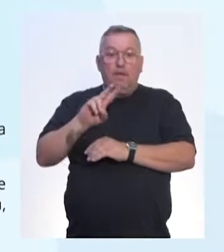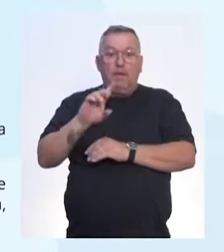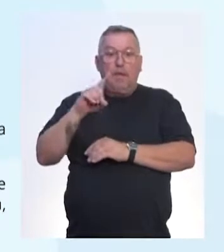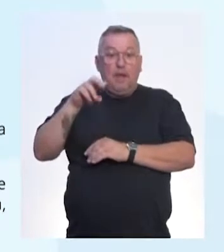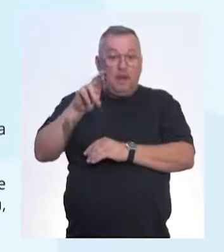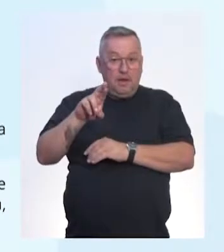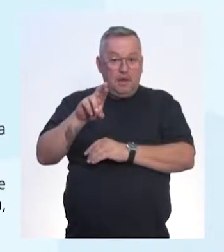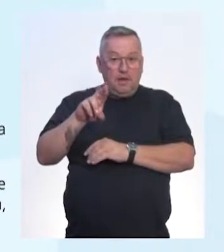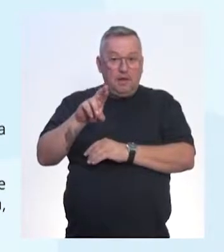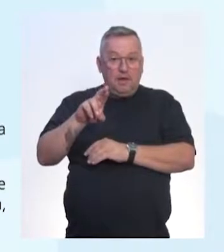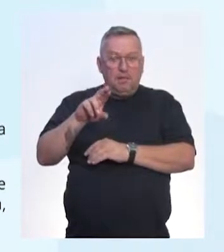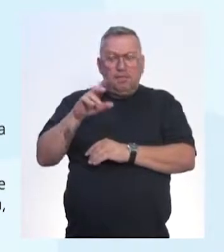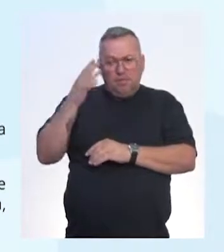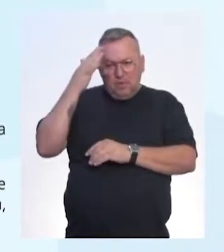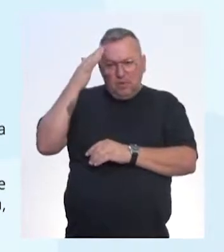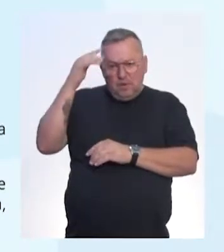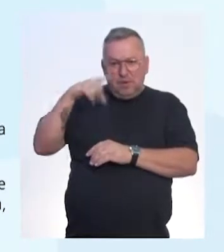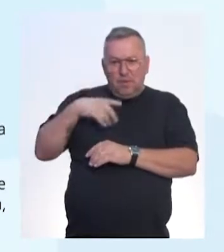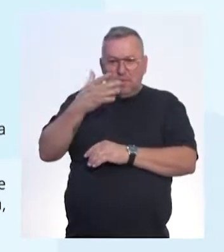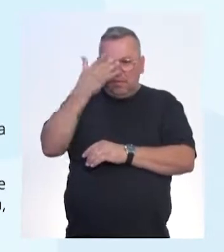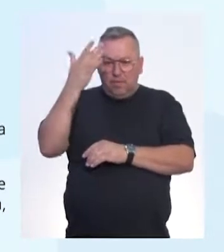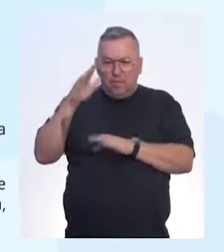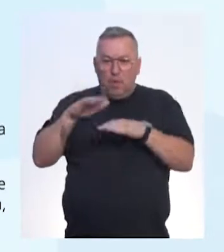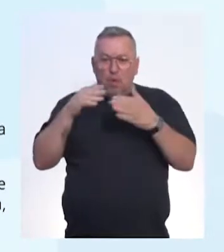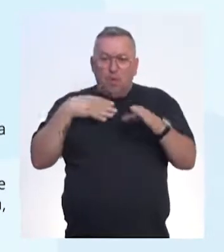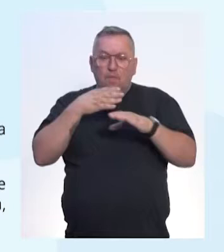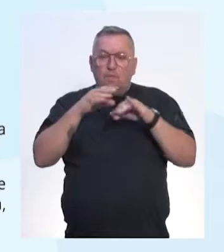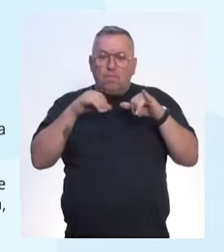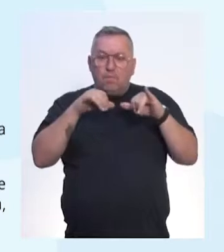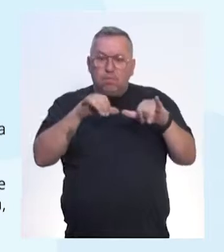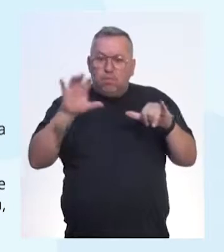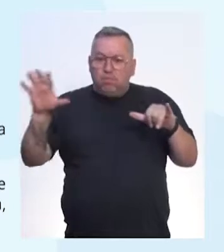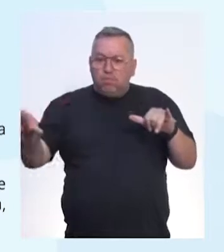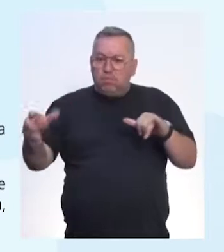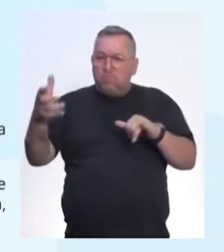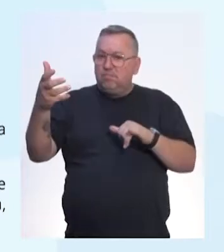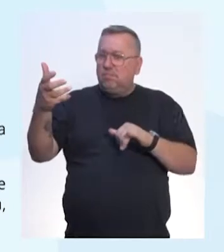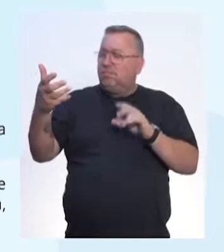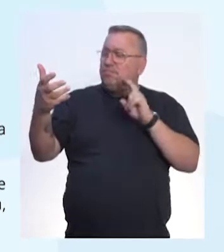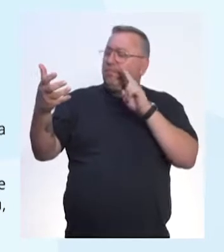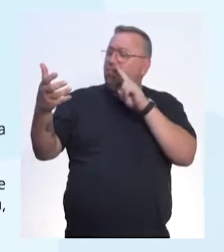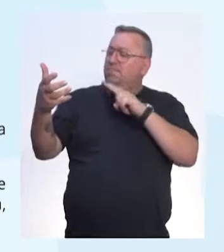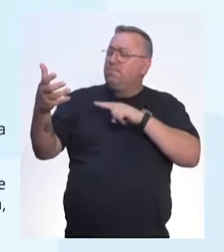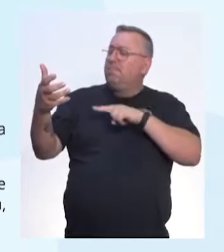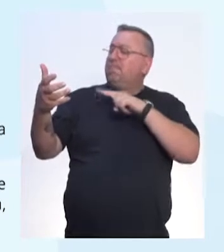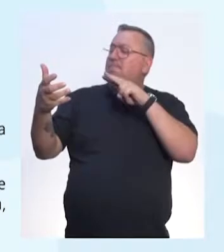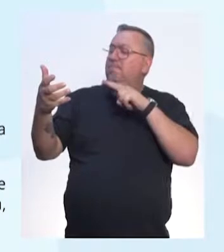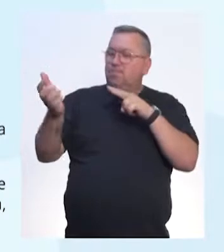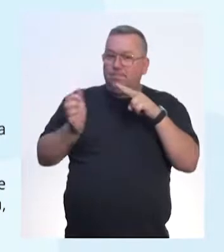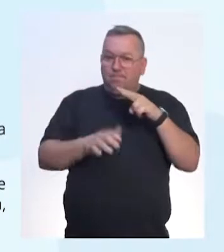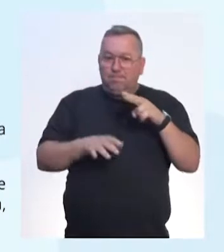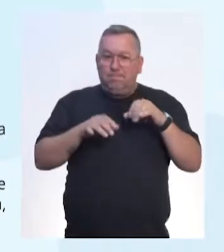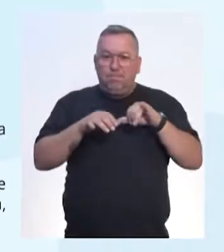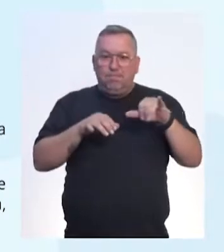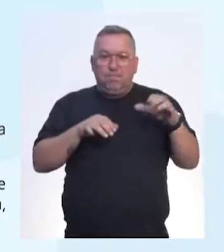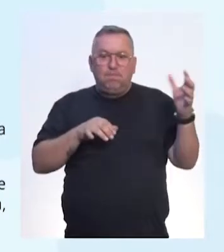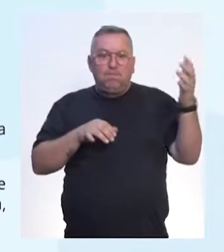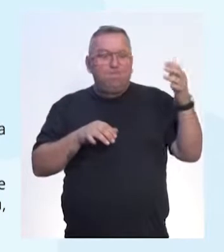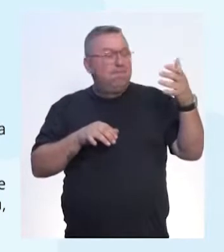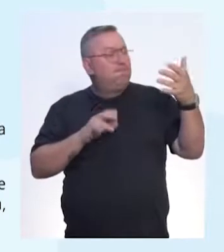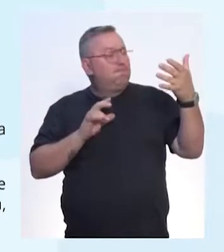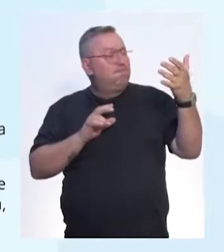de VDR. Eu sei que tem muita gente que, quando vai ao mercado fazer uma compra, olha, né, essa tabela nas